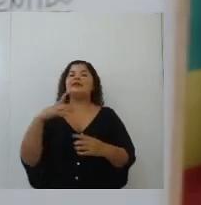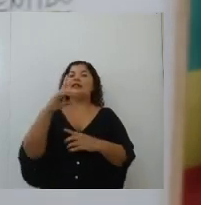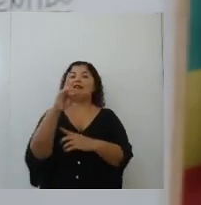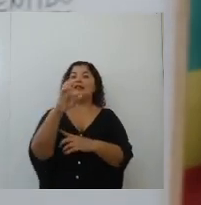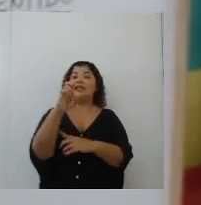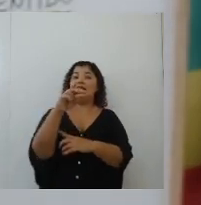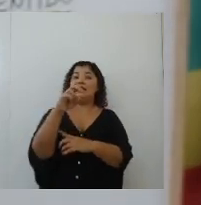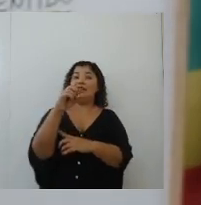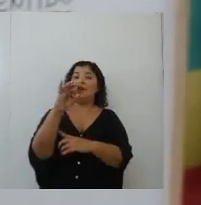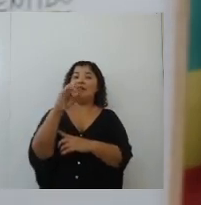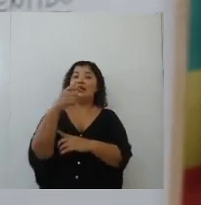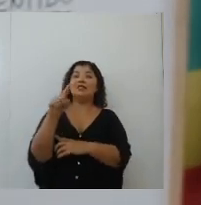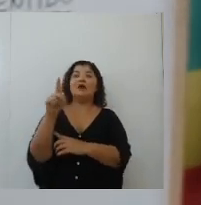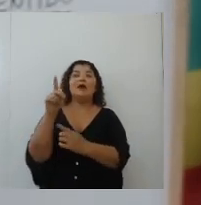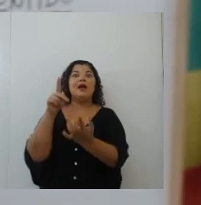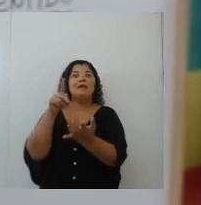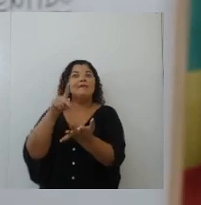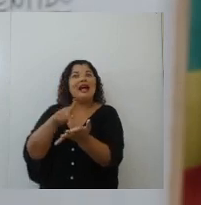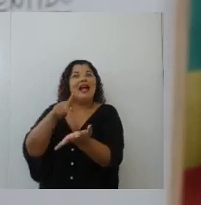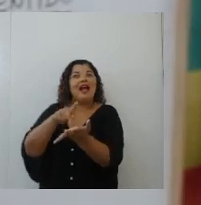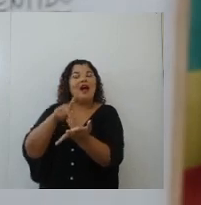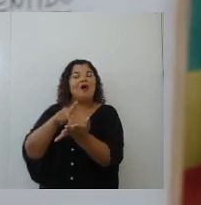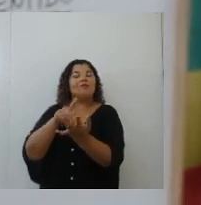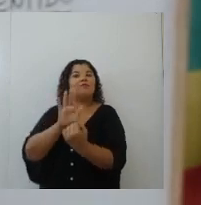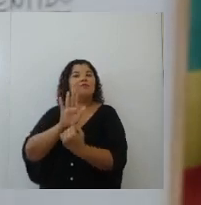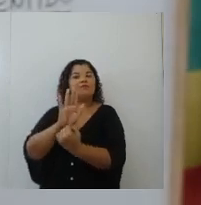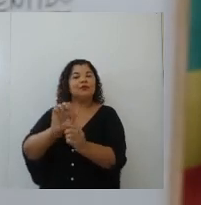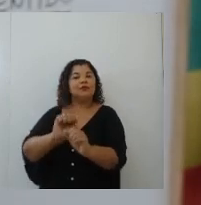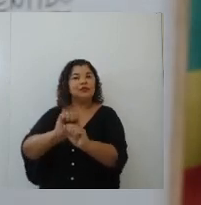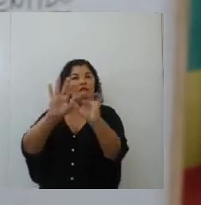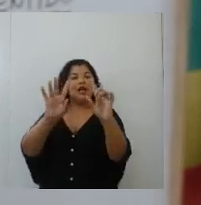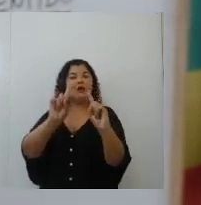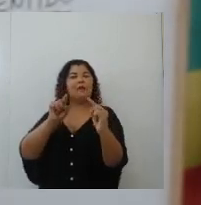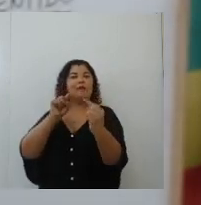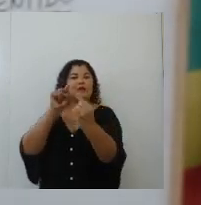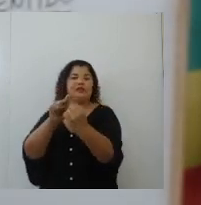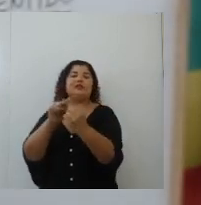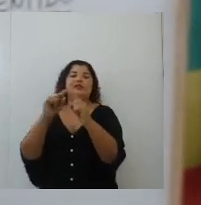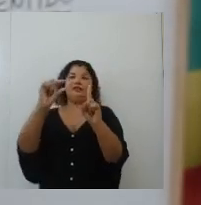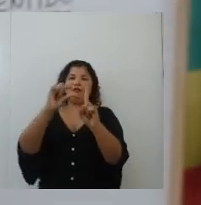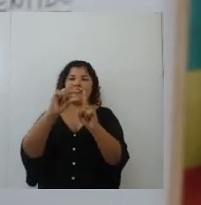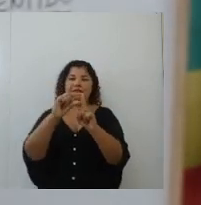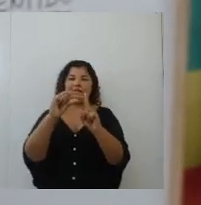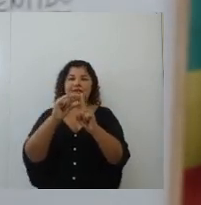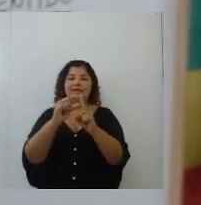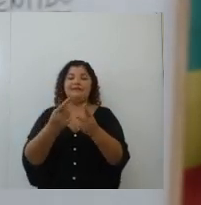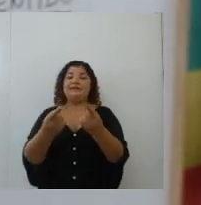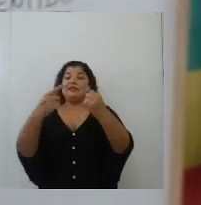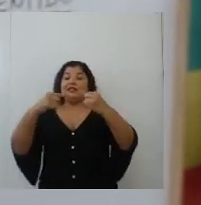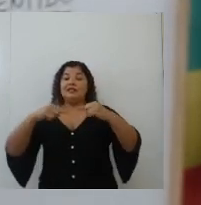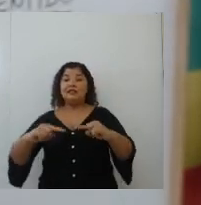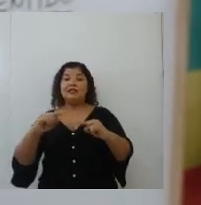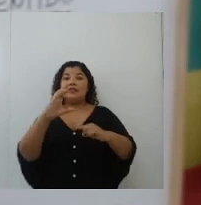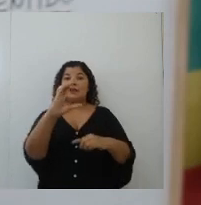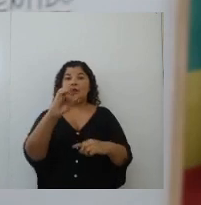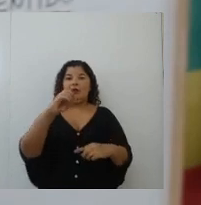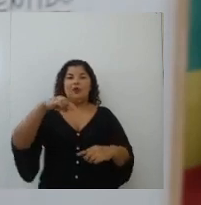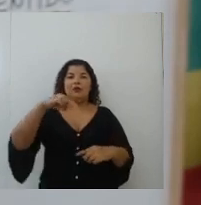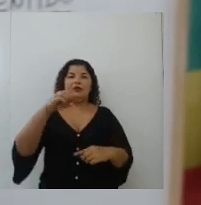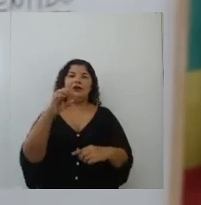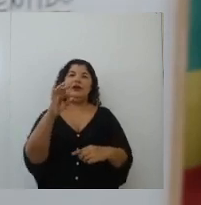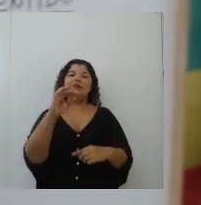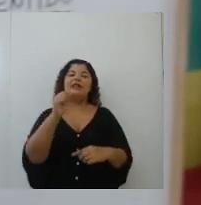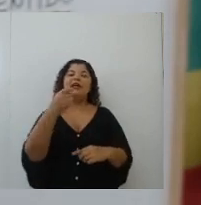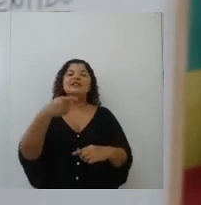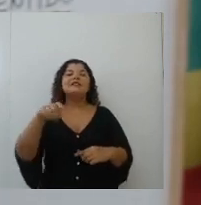denotação, sentido real, sentido direto, é o sentido objetivo das palavras. Já a conotação